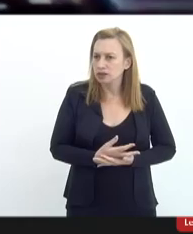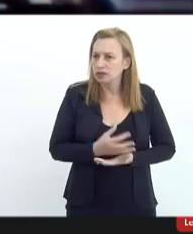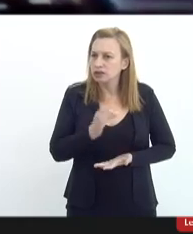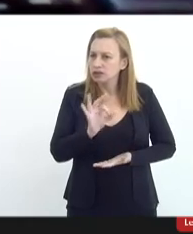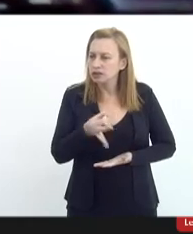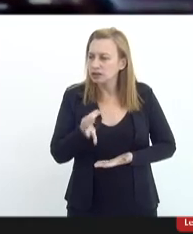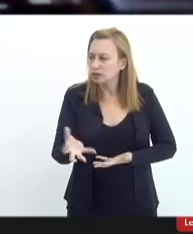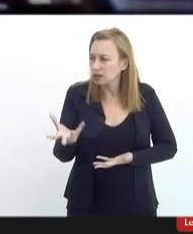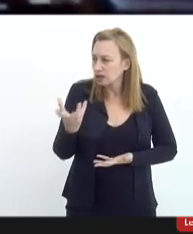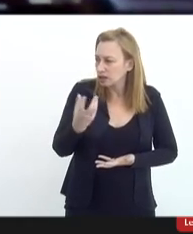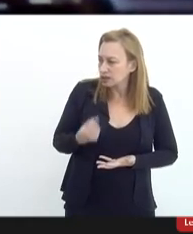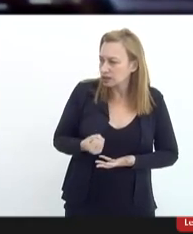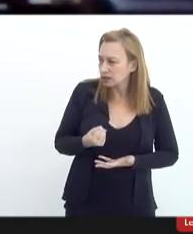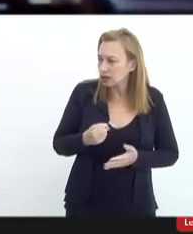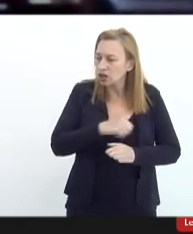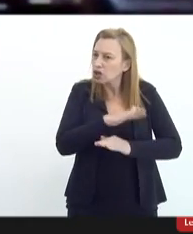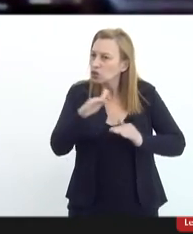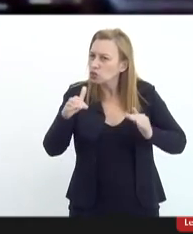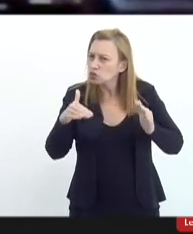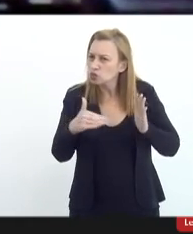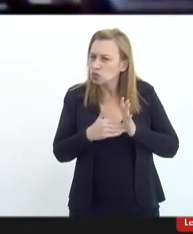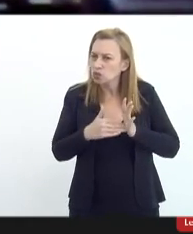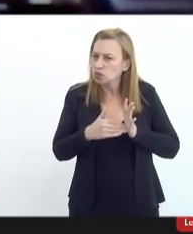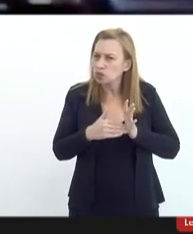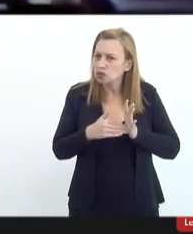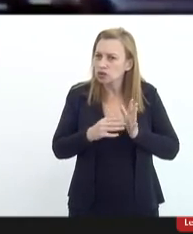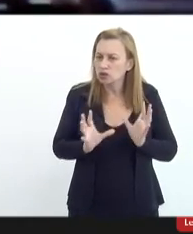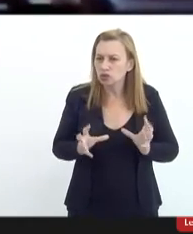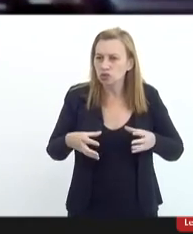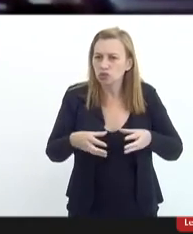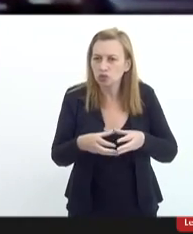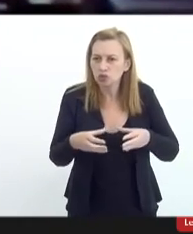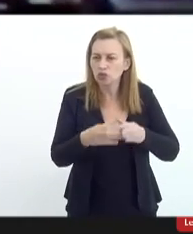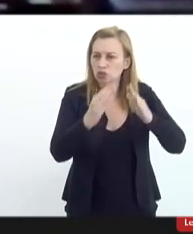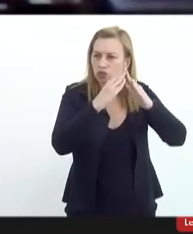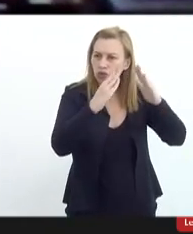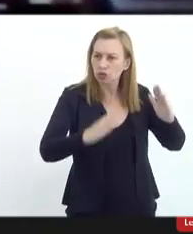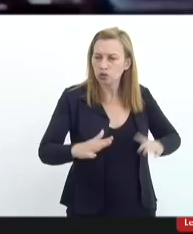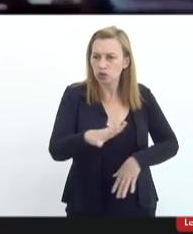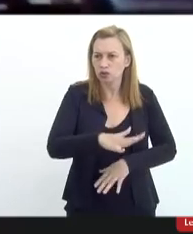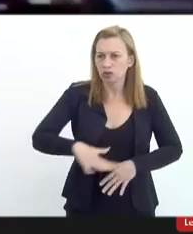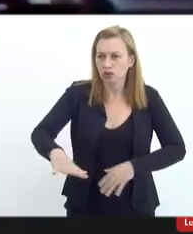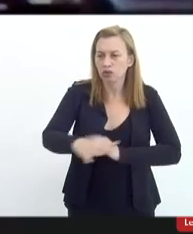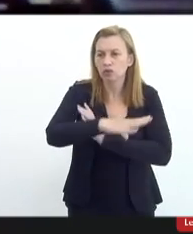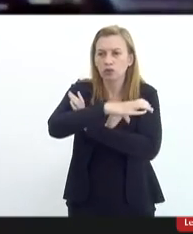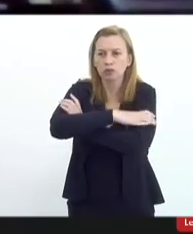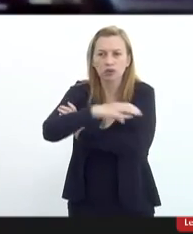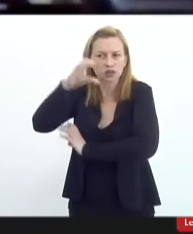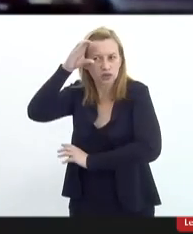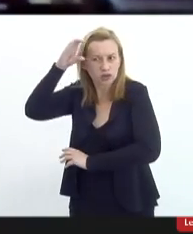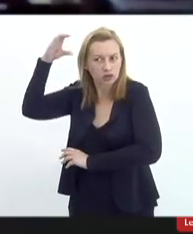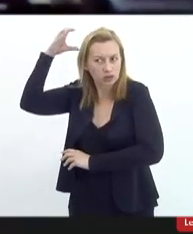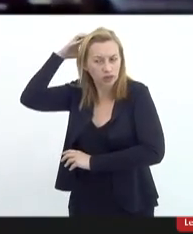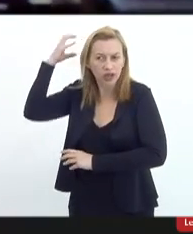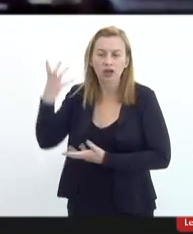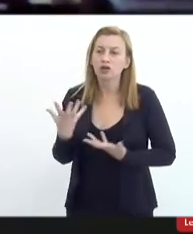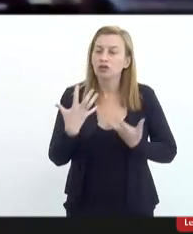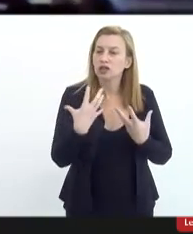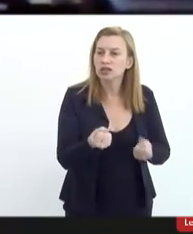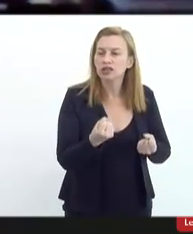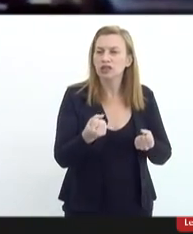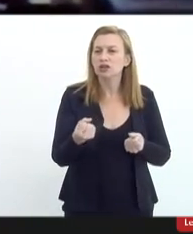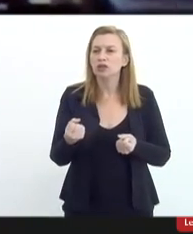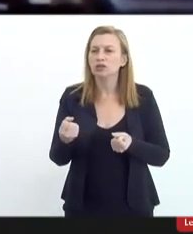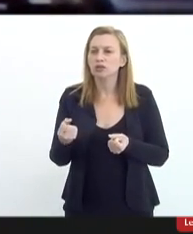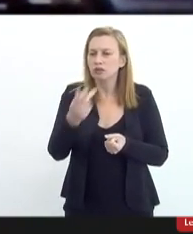absolutamente aceita em todas as comunidades terreiros, seja de Umbanda ou de Candomblé, onde entram